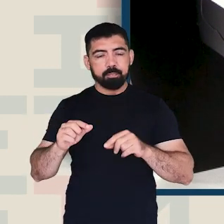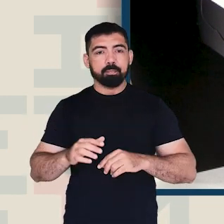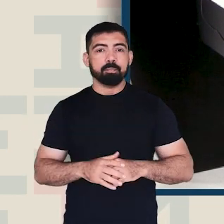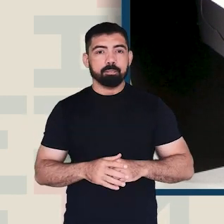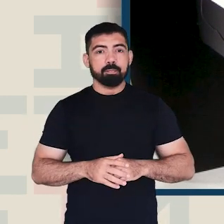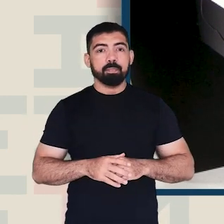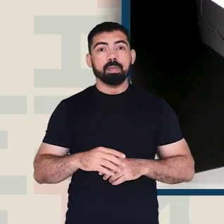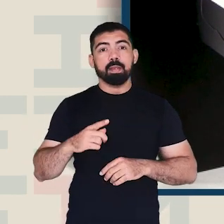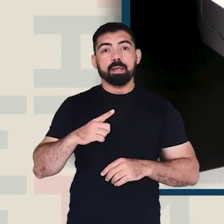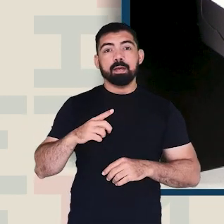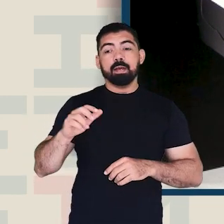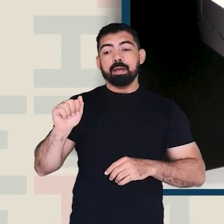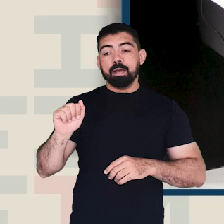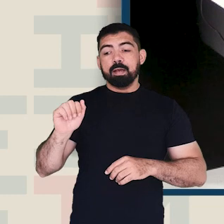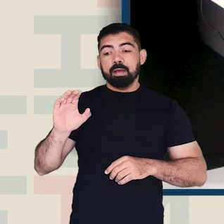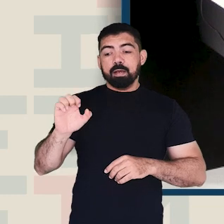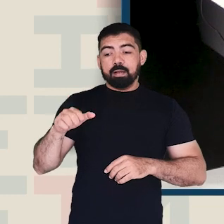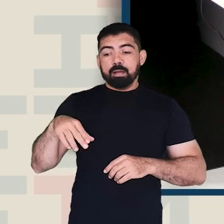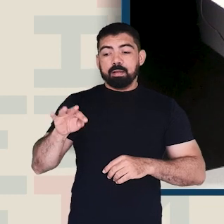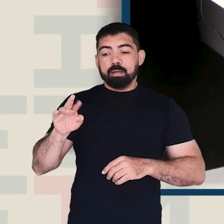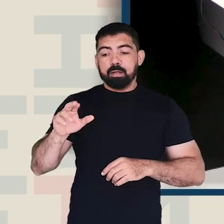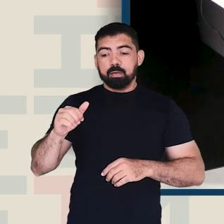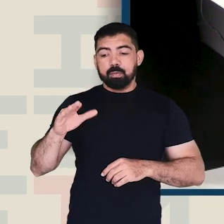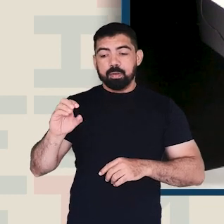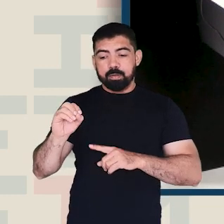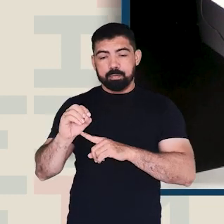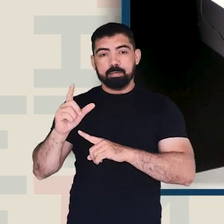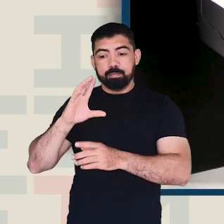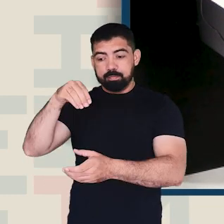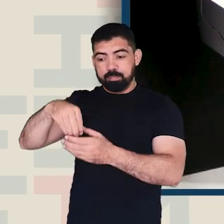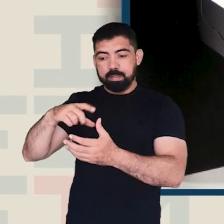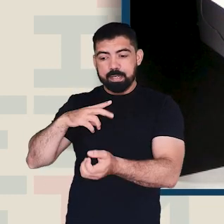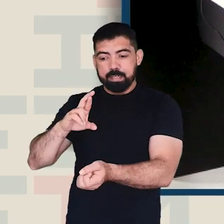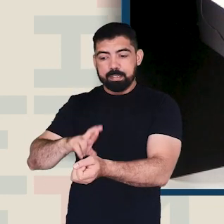as acentuações geram ritmos. Tá? Então, de novo,